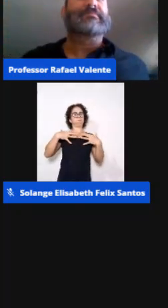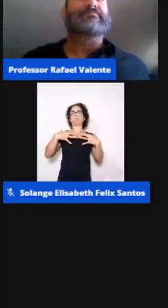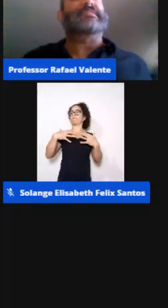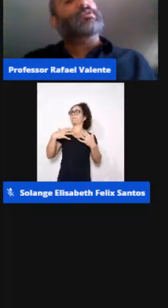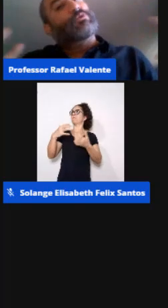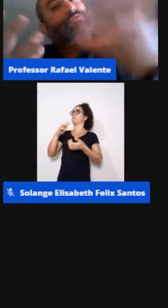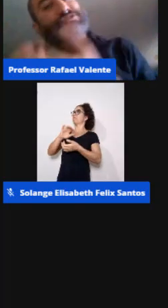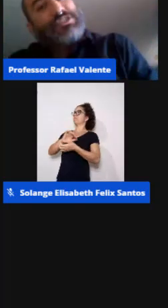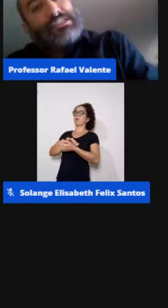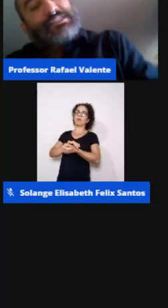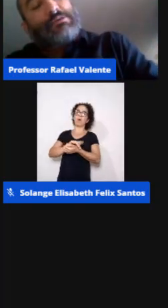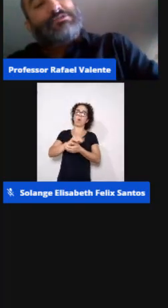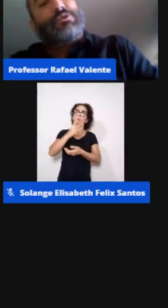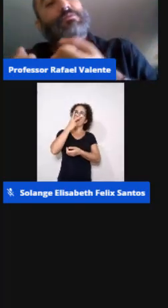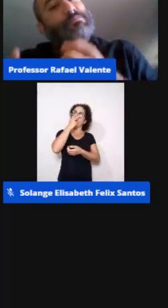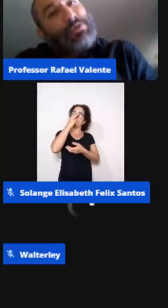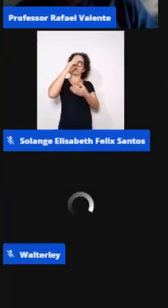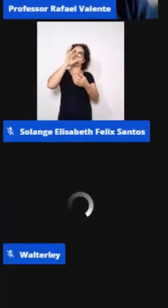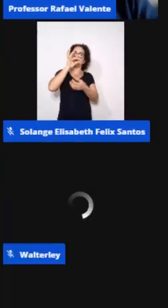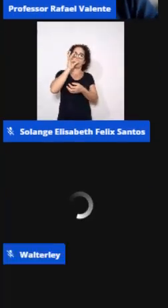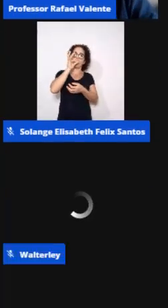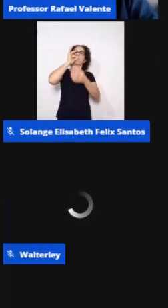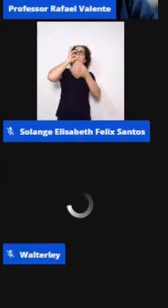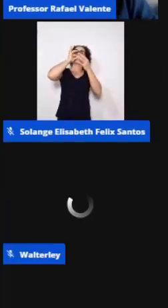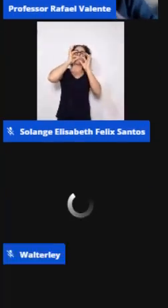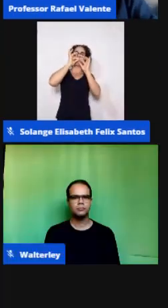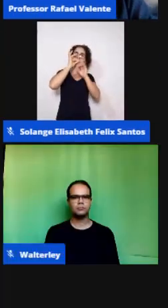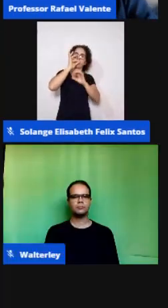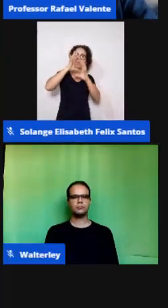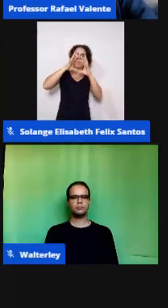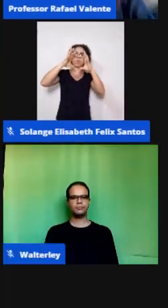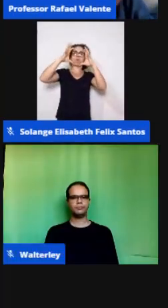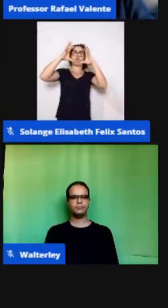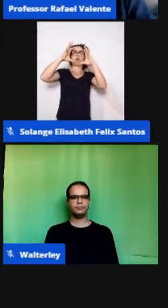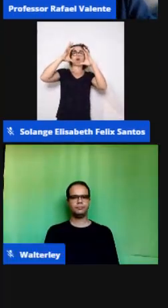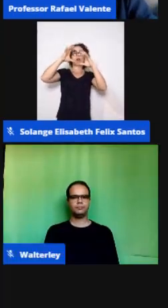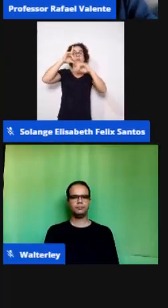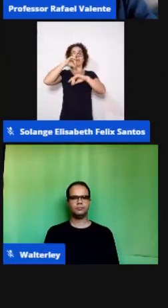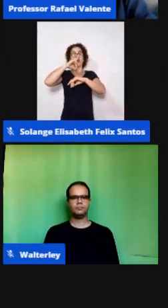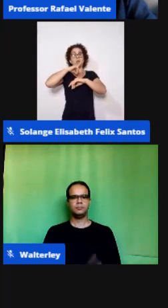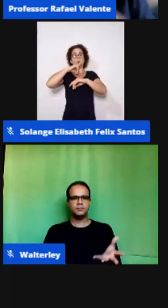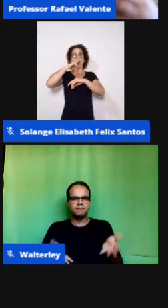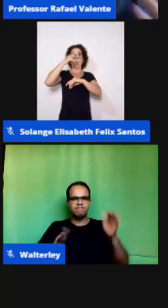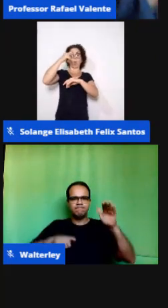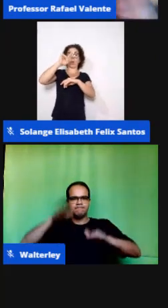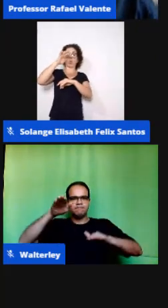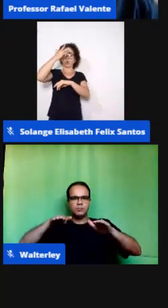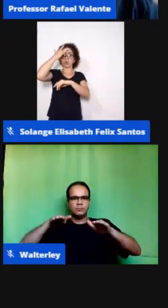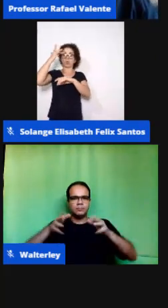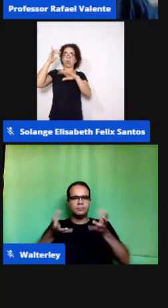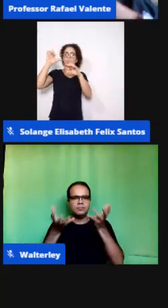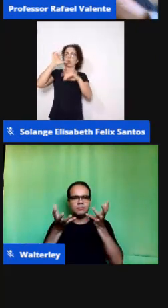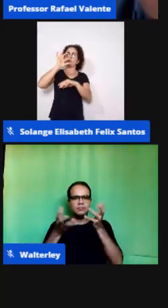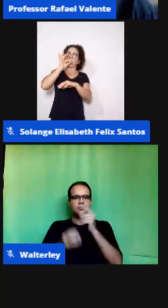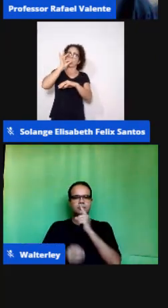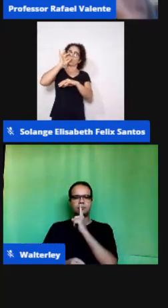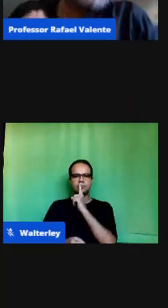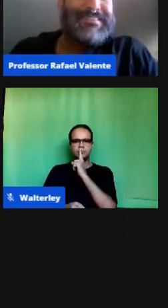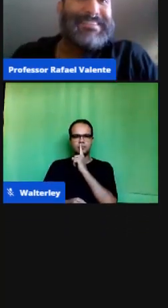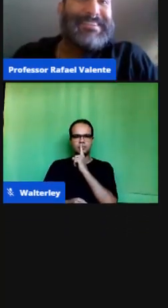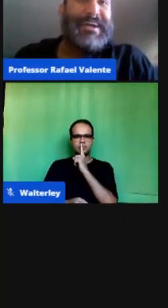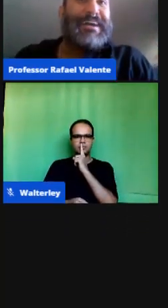balão. Tem outros dias que eu estou murcho, que eu quero ficar quieto. O que eu quero dizer com isso?